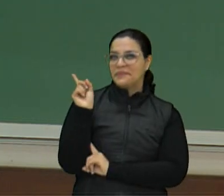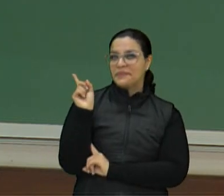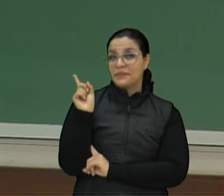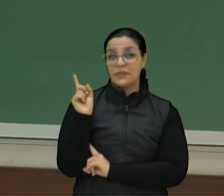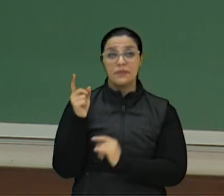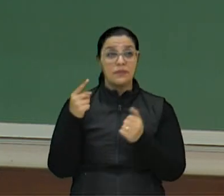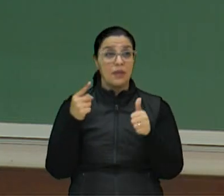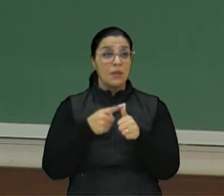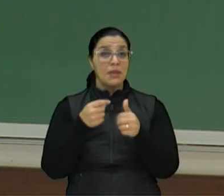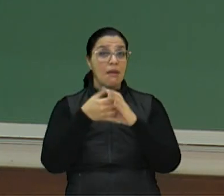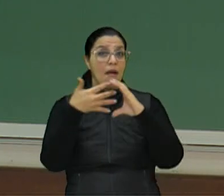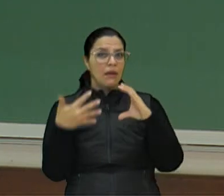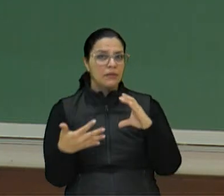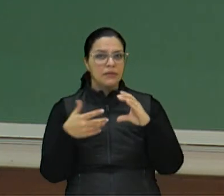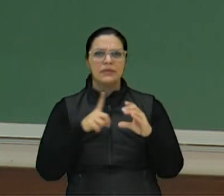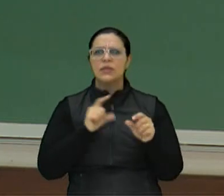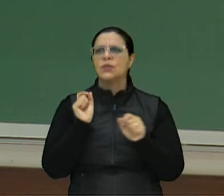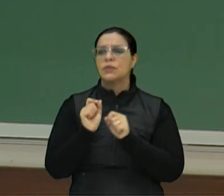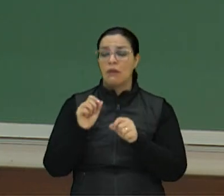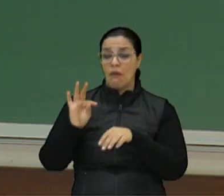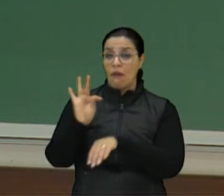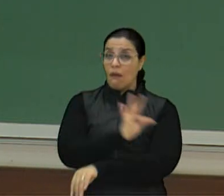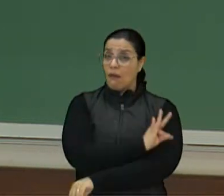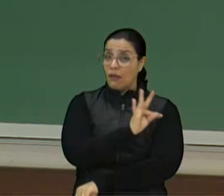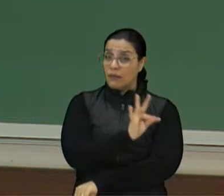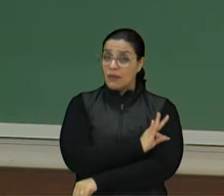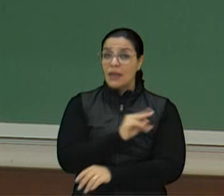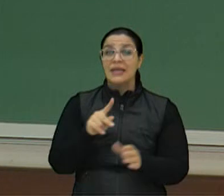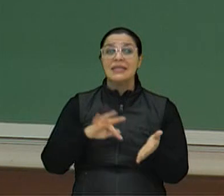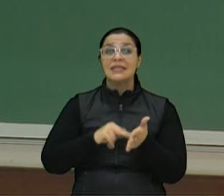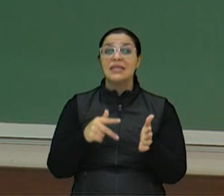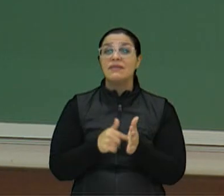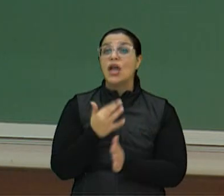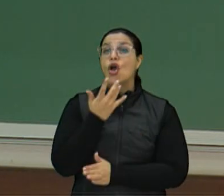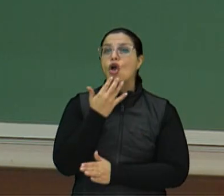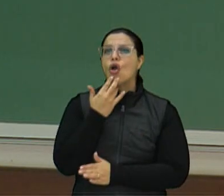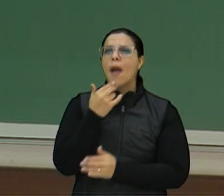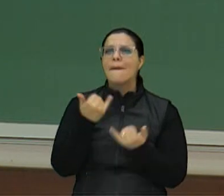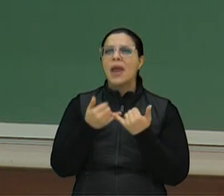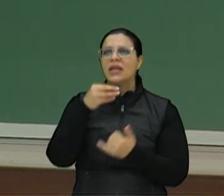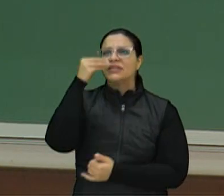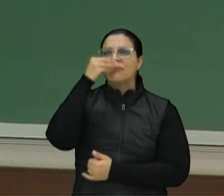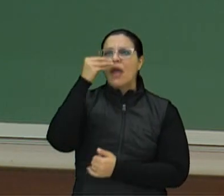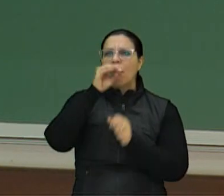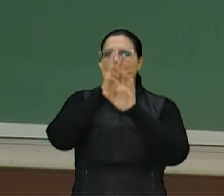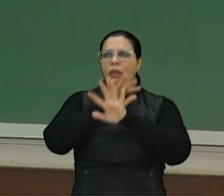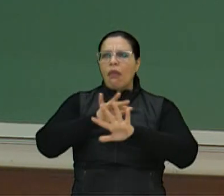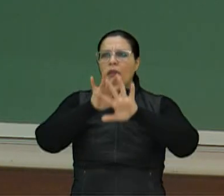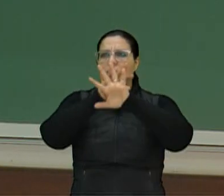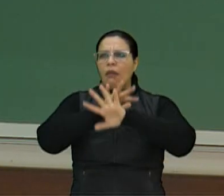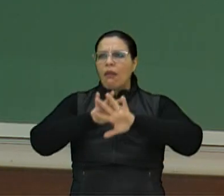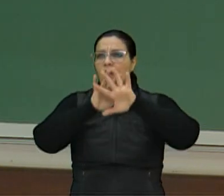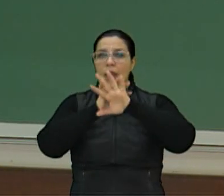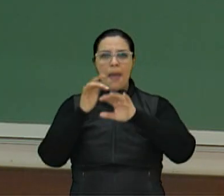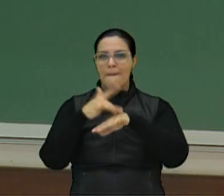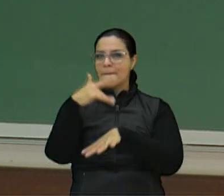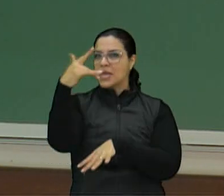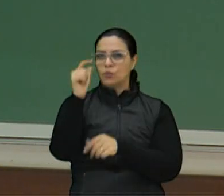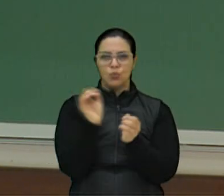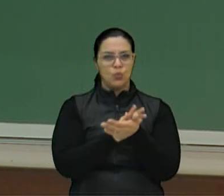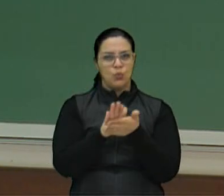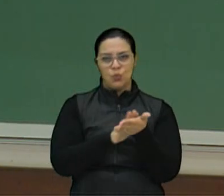Primeira característica, essa técnica produz cores mais opacas. Então as cores não têm muito